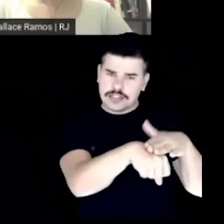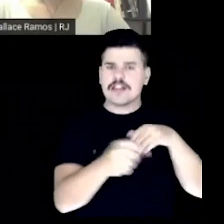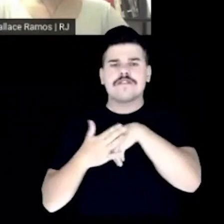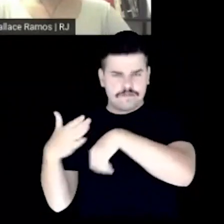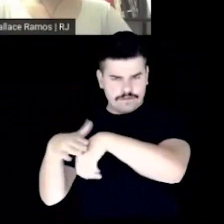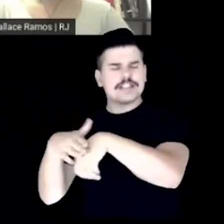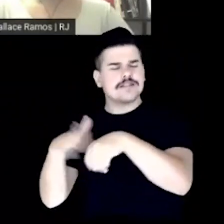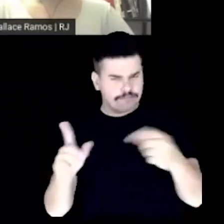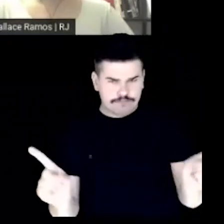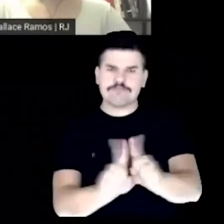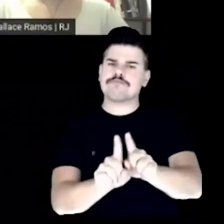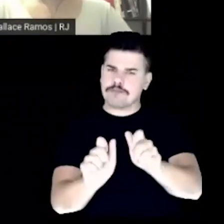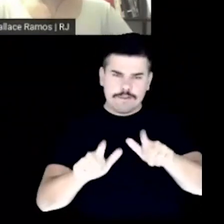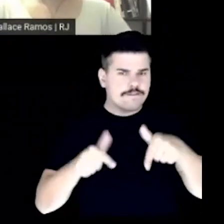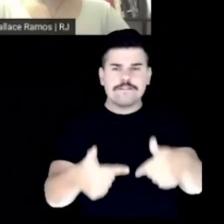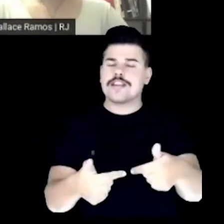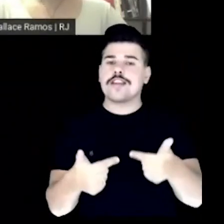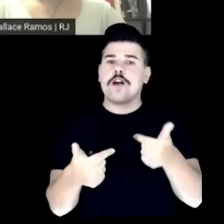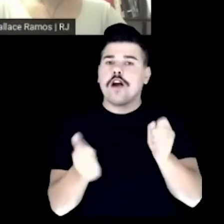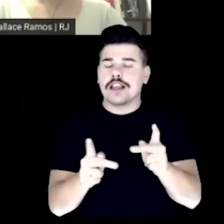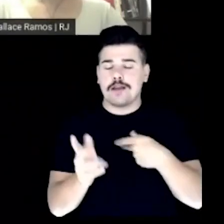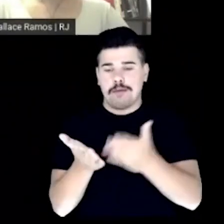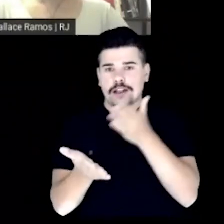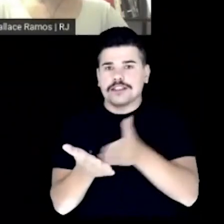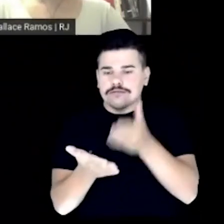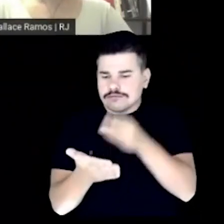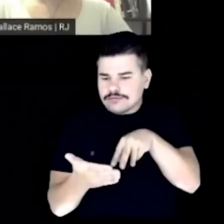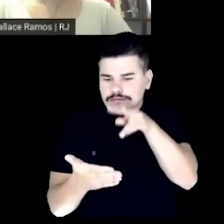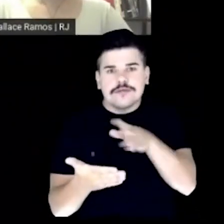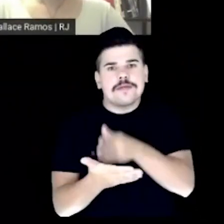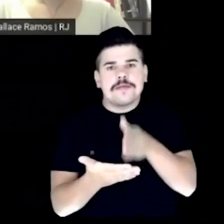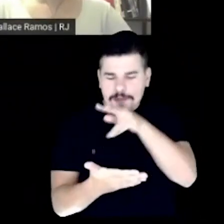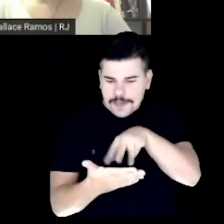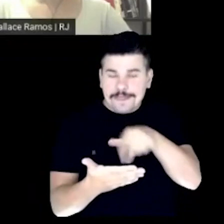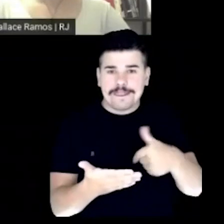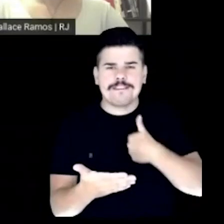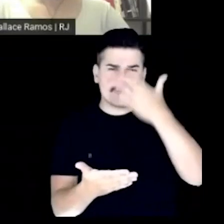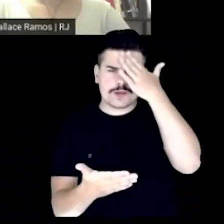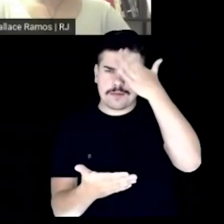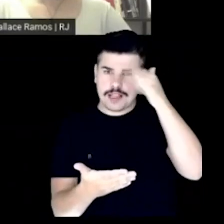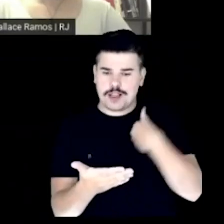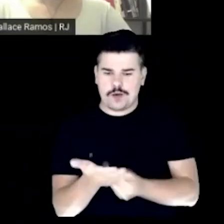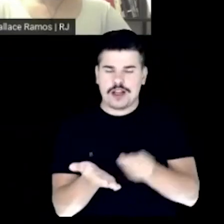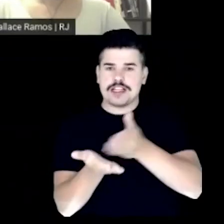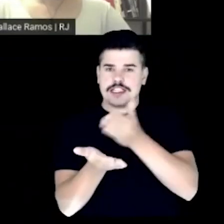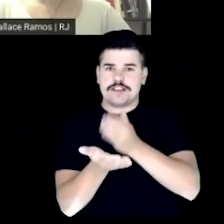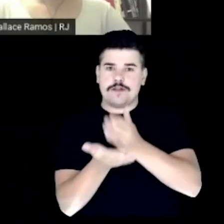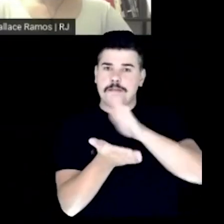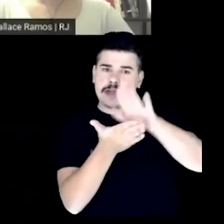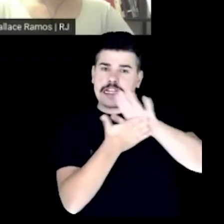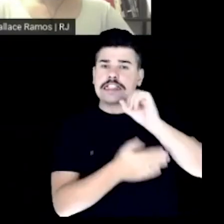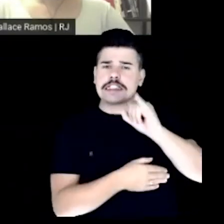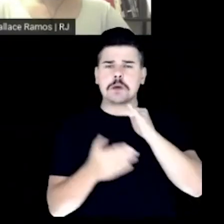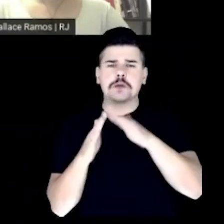personagem tem que fazer isso, isso, isso, sabe? E, enfim. E é um livro de 400 páginas. E eu tinha plena ciência, quando eu entreguei